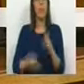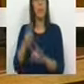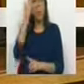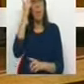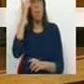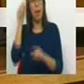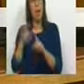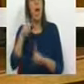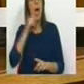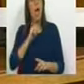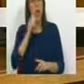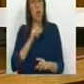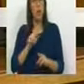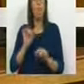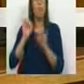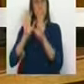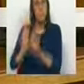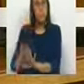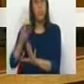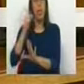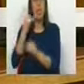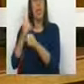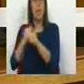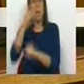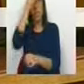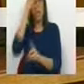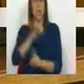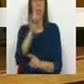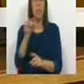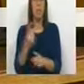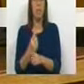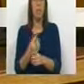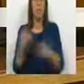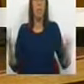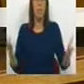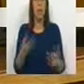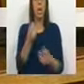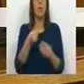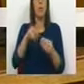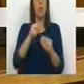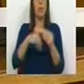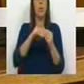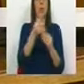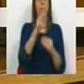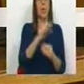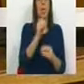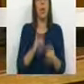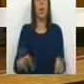na Madeira e nos Açores ficam nas regiões autónomas e esqueceram-se dessas questões também, seja em termos da sobretaxa do IRS, Muito